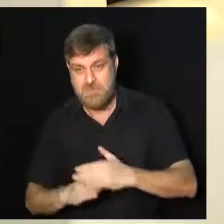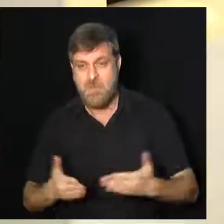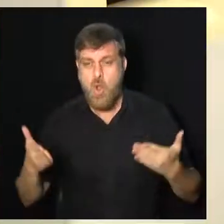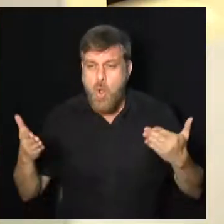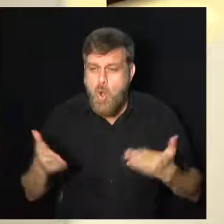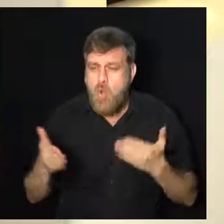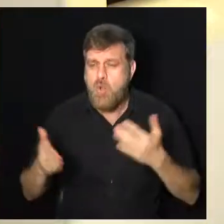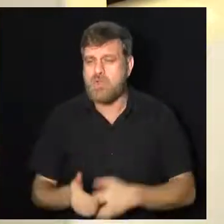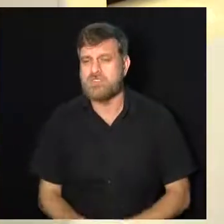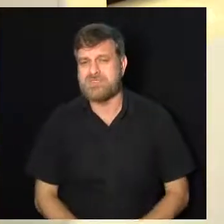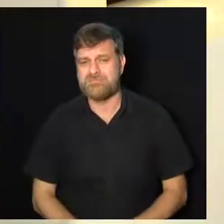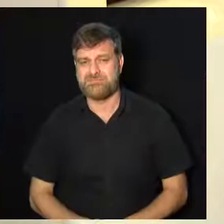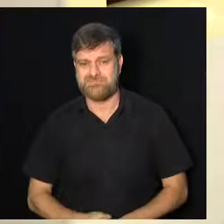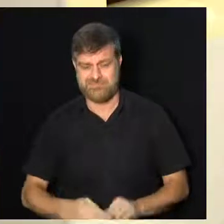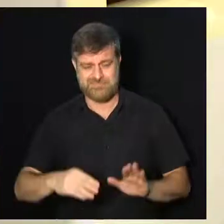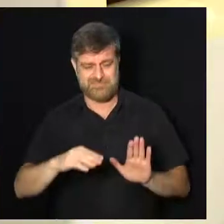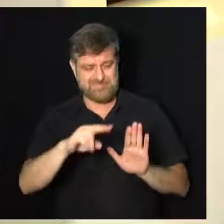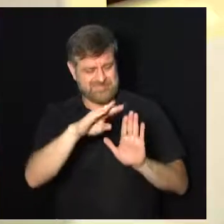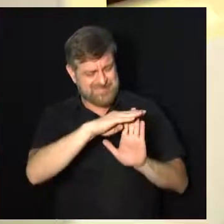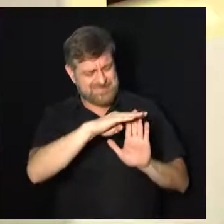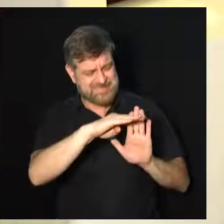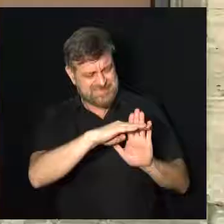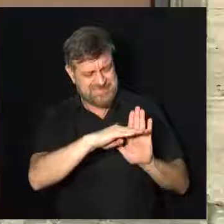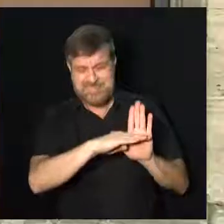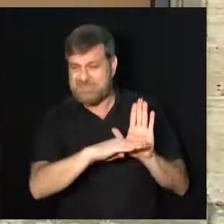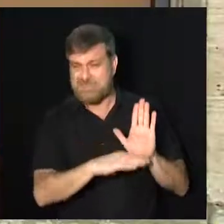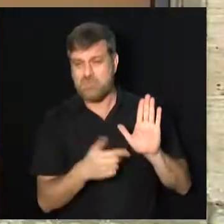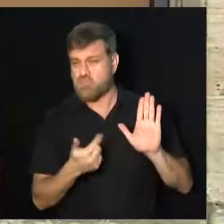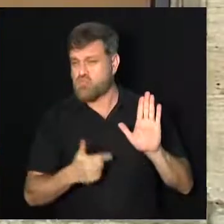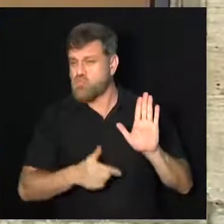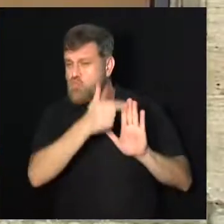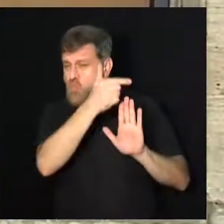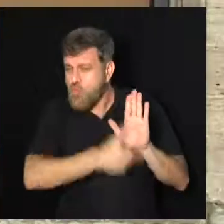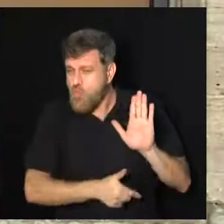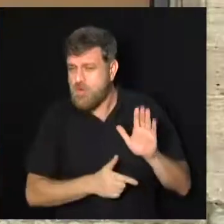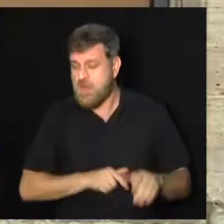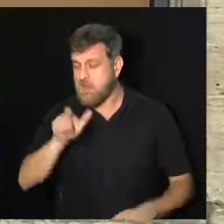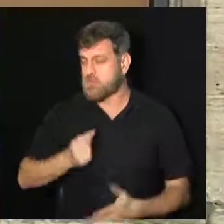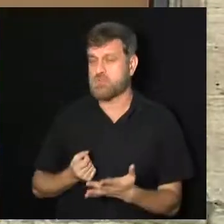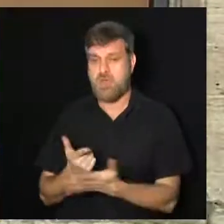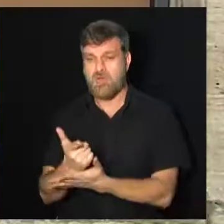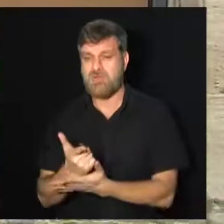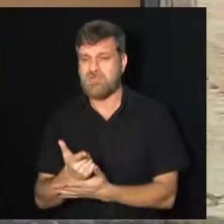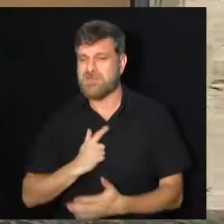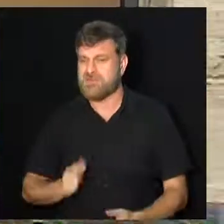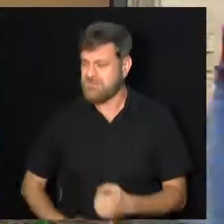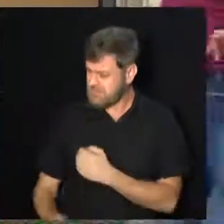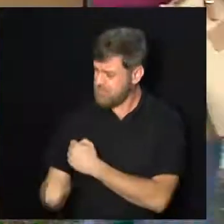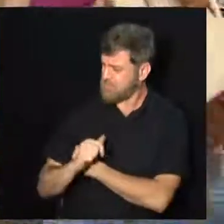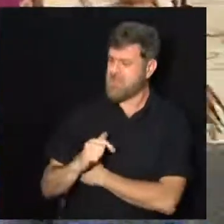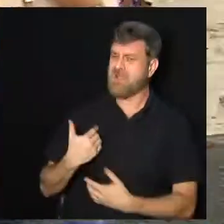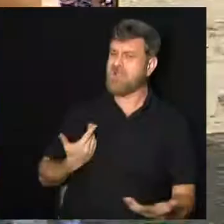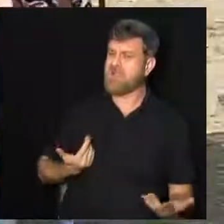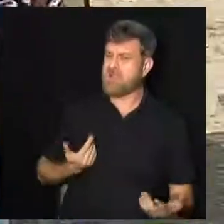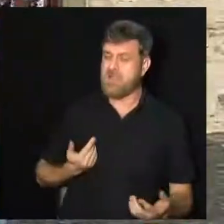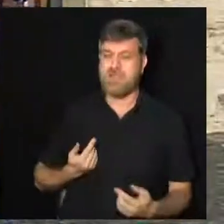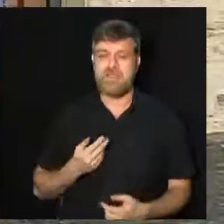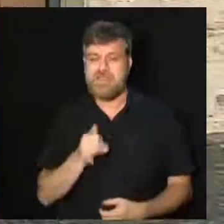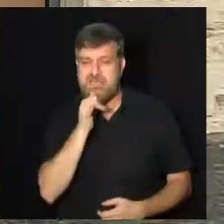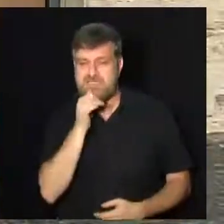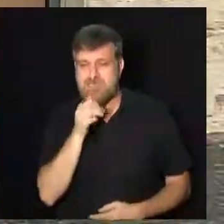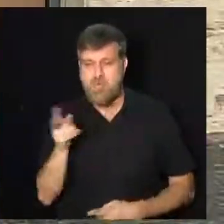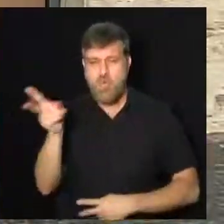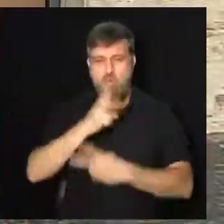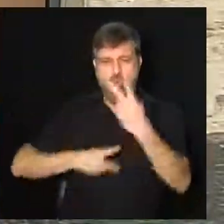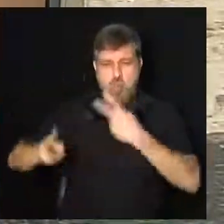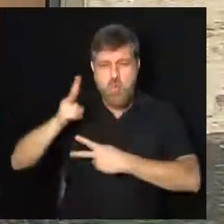existir uma lista do que é essencial ou não, os consumidores têm sido lesados. Eles fazem uma compra de um ventilador numa época